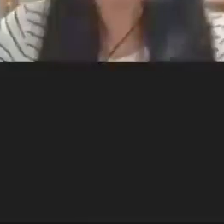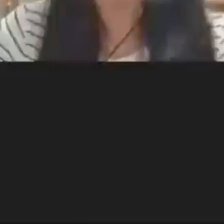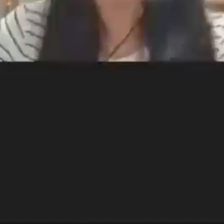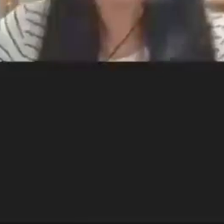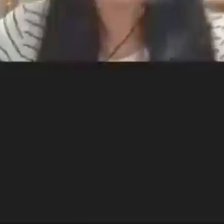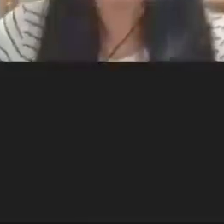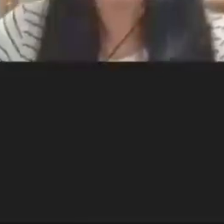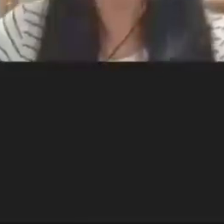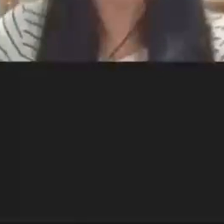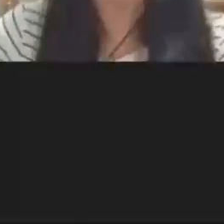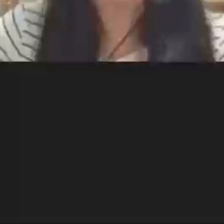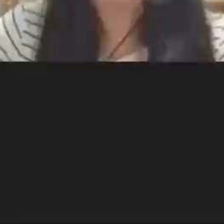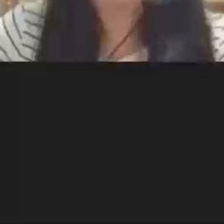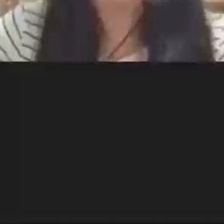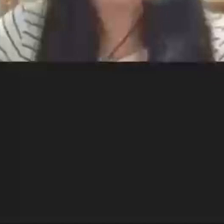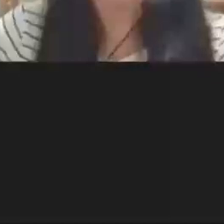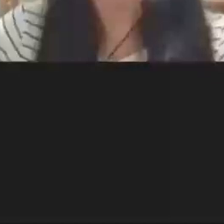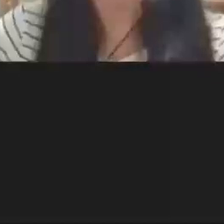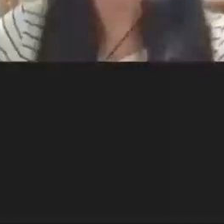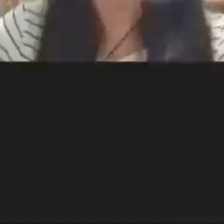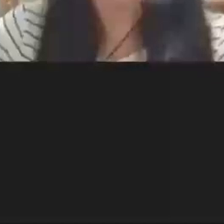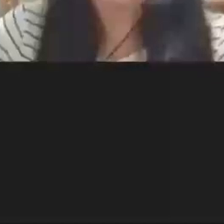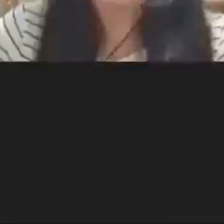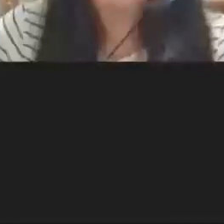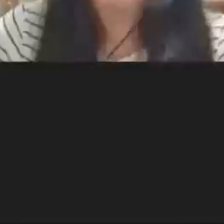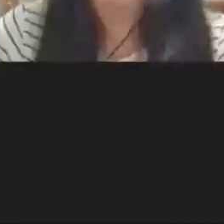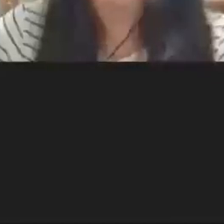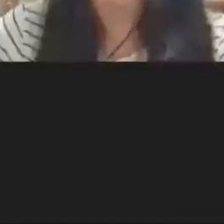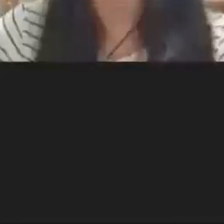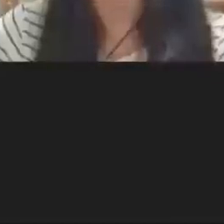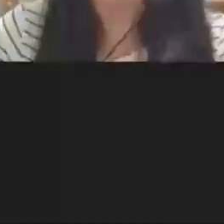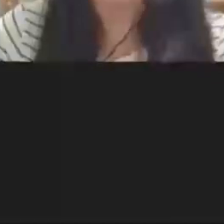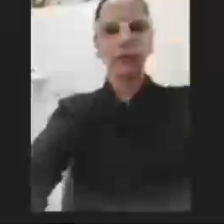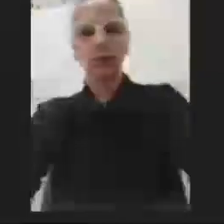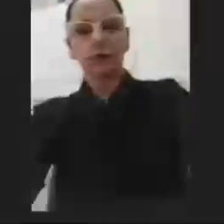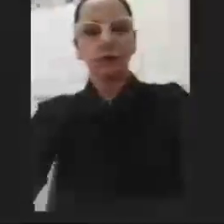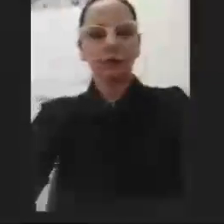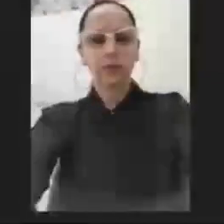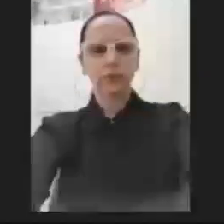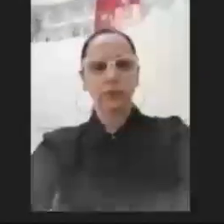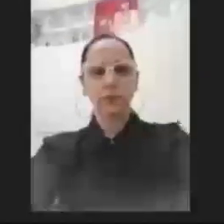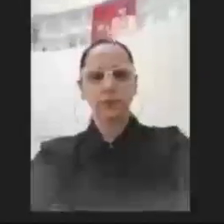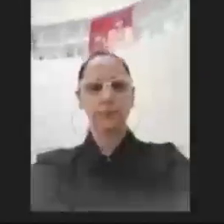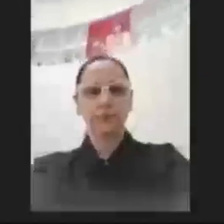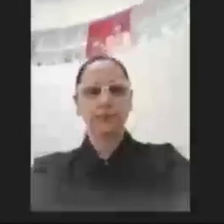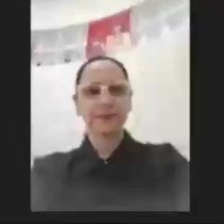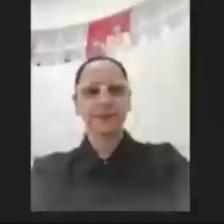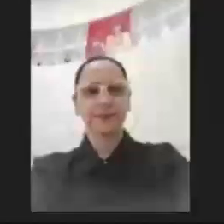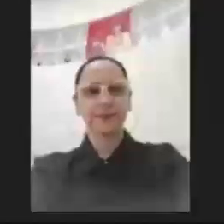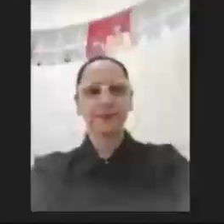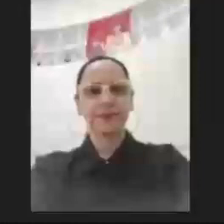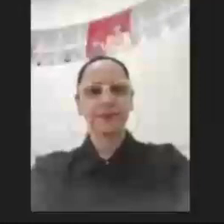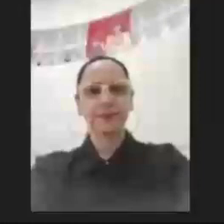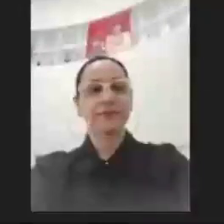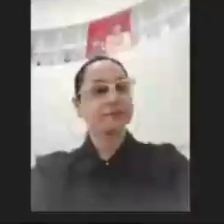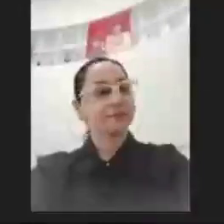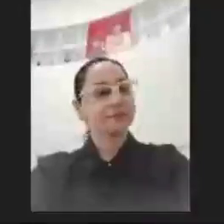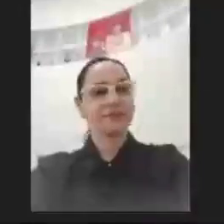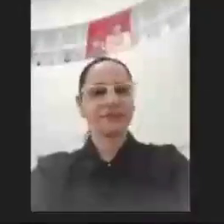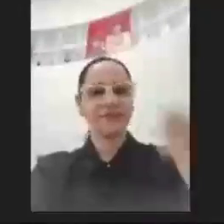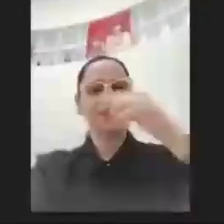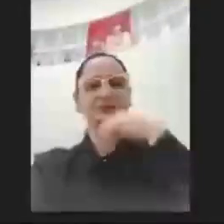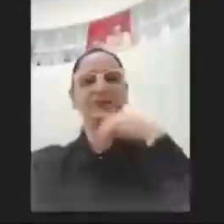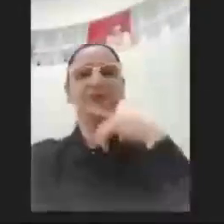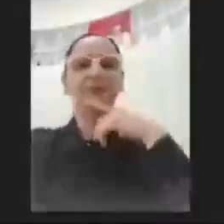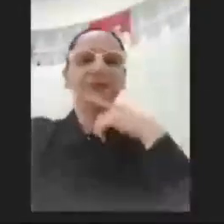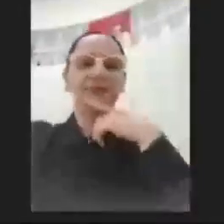nesse sentido, a gente deslocaria os nossos estoques quando for necessário. A princípio, o posicionamento deles foi que os bancos de leite não tinham